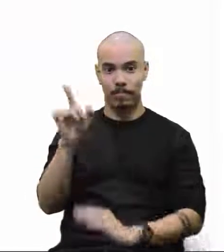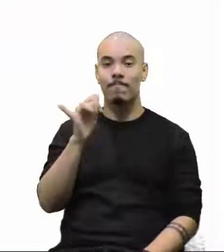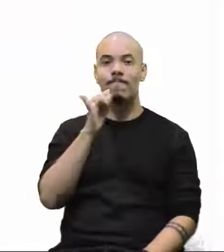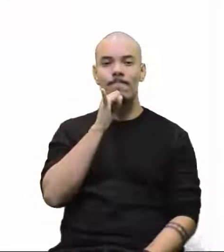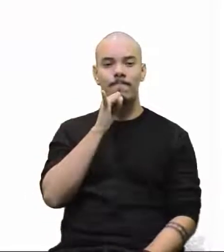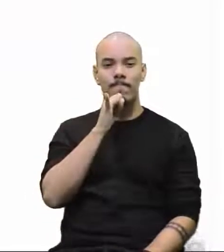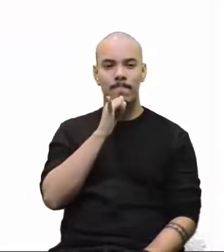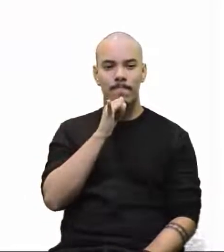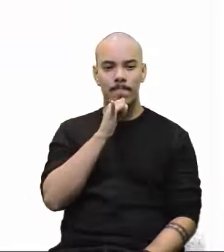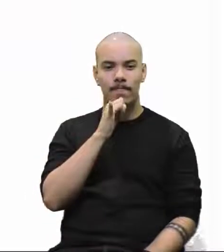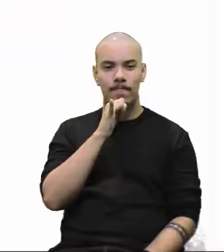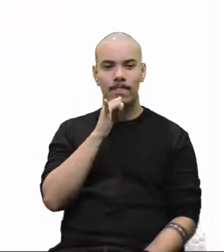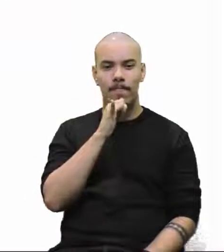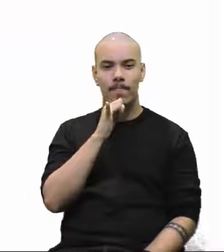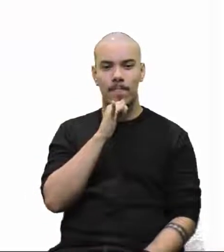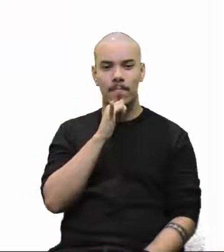exemplo,